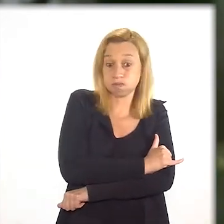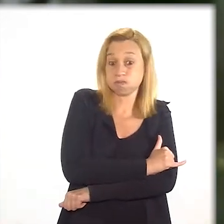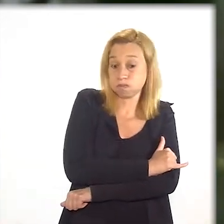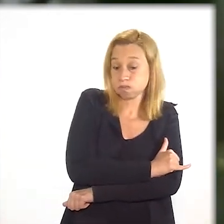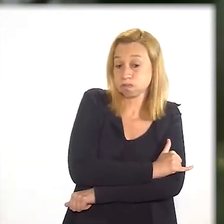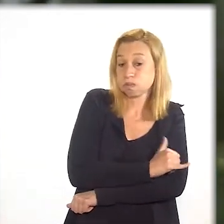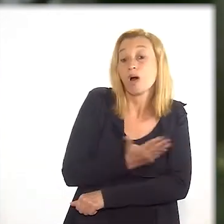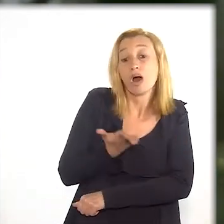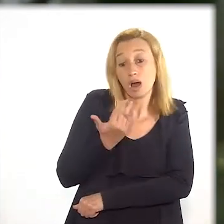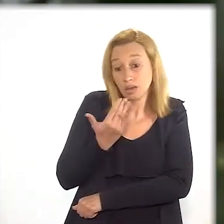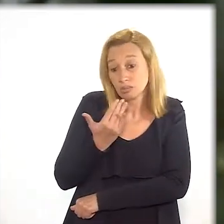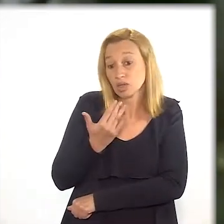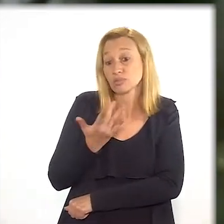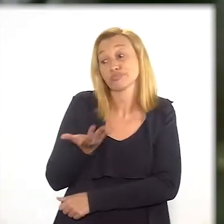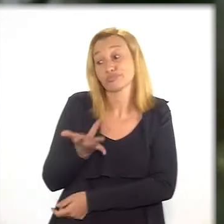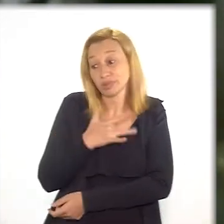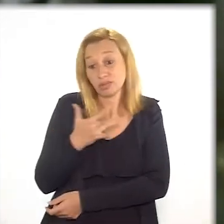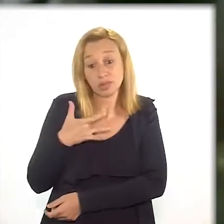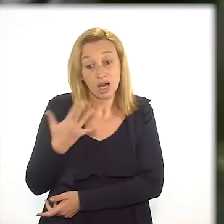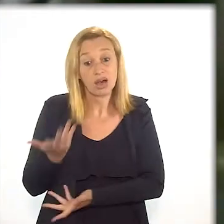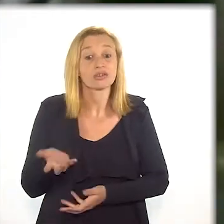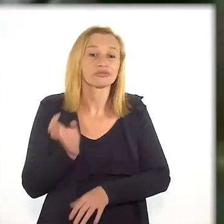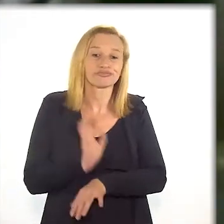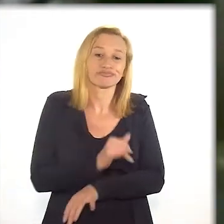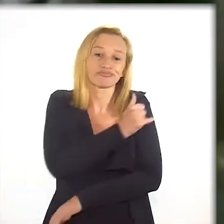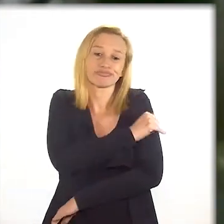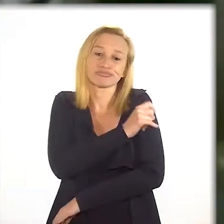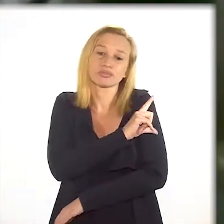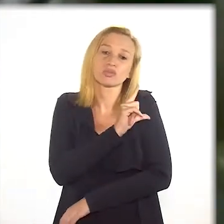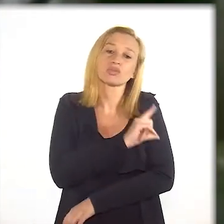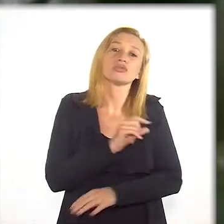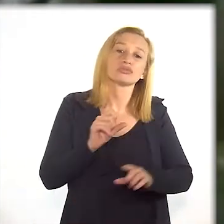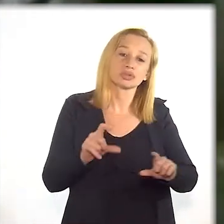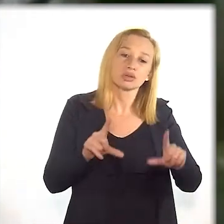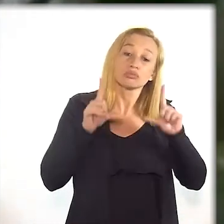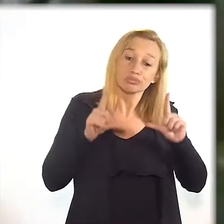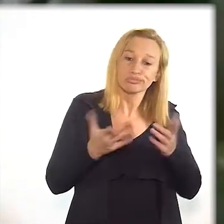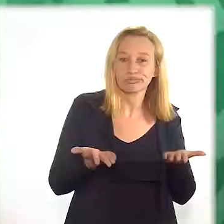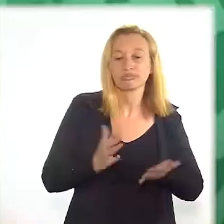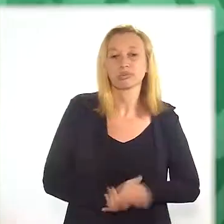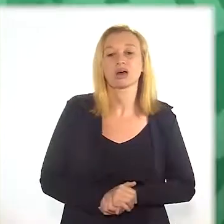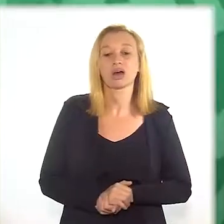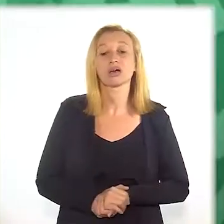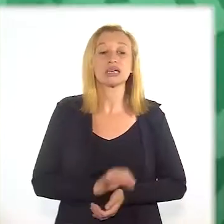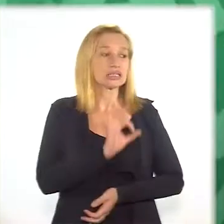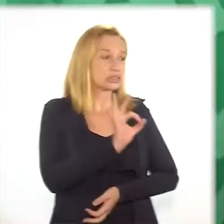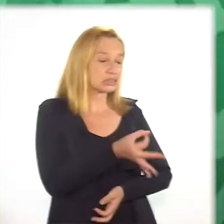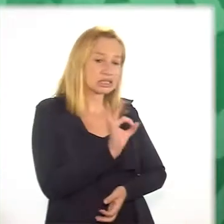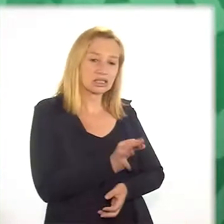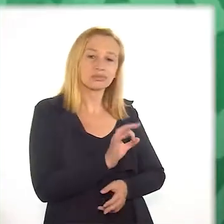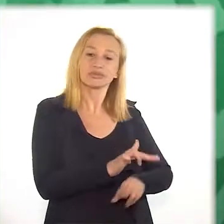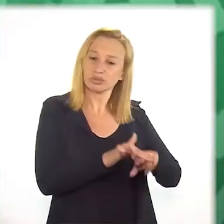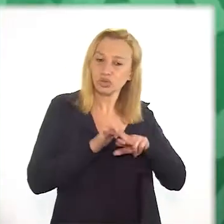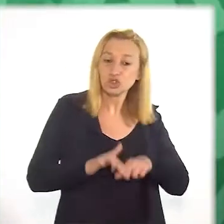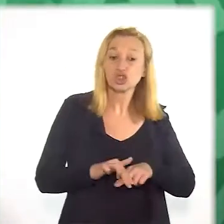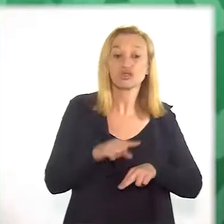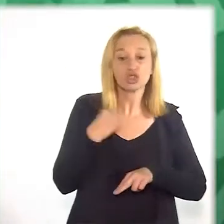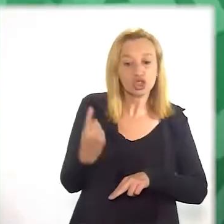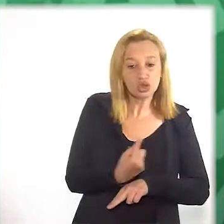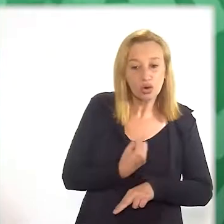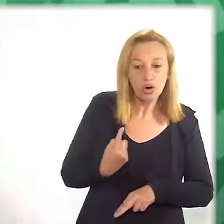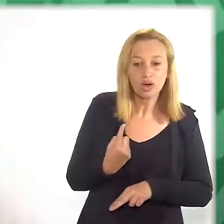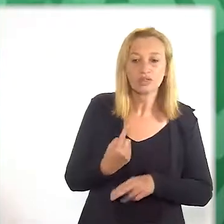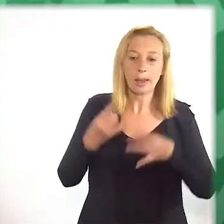rotulagem dos alimentos, mas o estado do Rio de Janeiro ele vem se destacando. Exatamente sobre essas causas aí que a gente